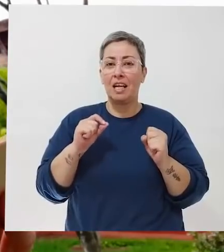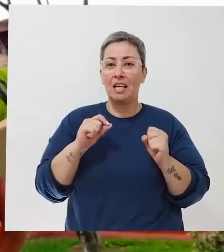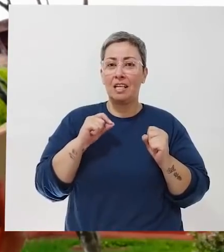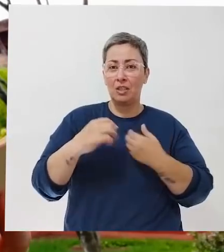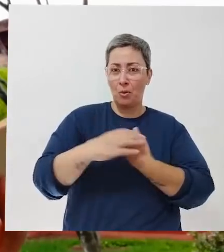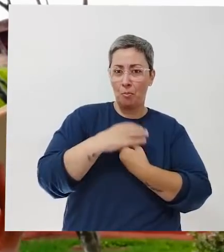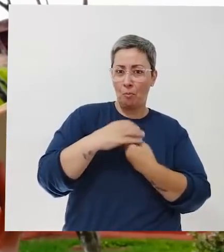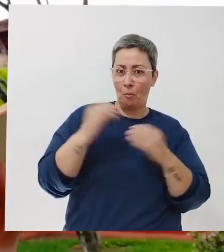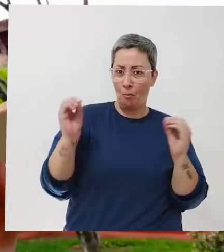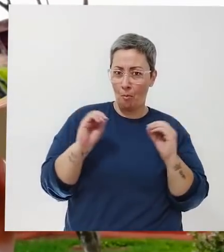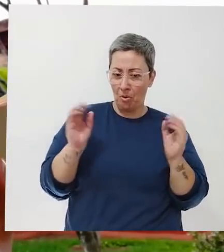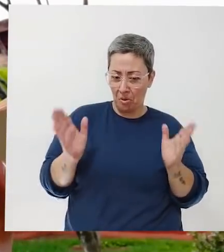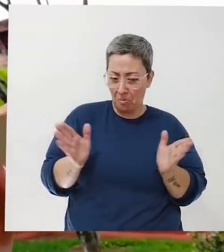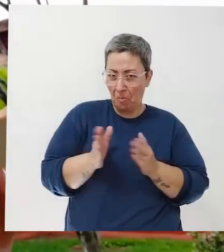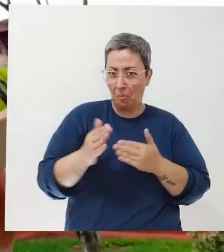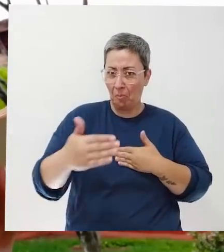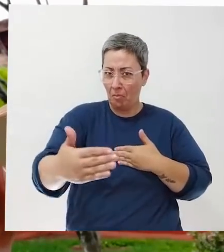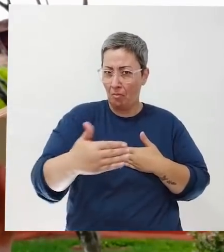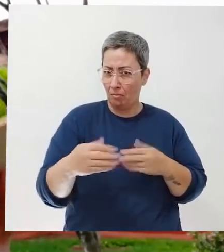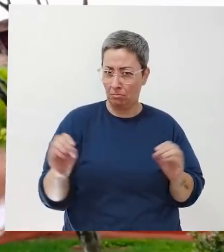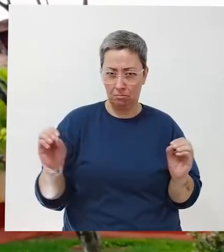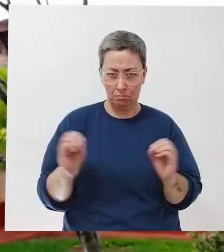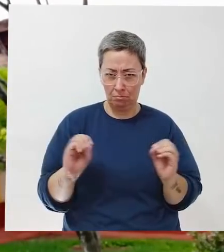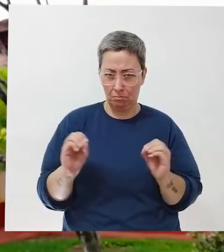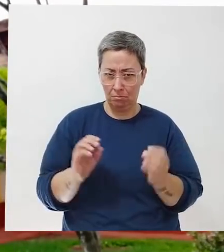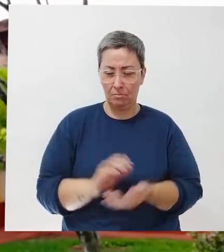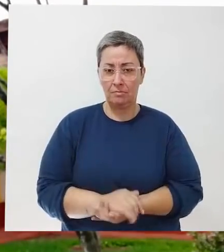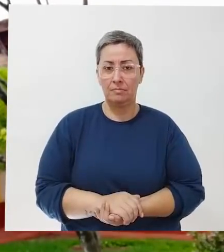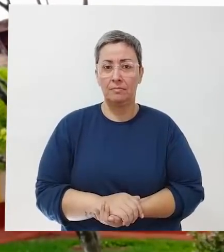sem caminhos estreitos e curtos.